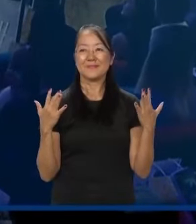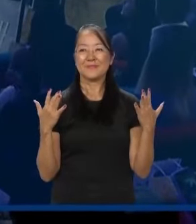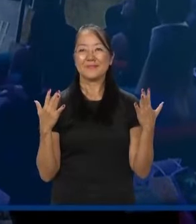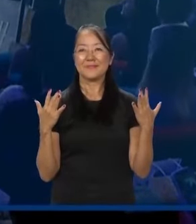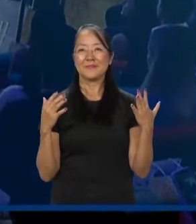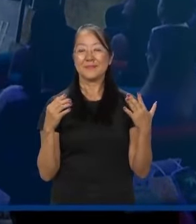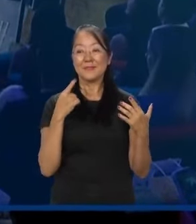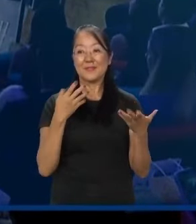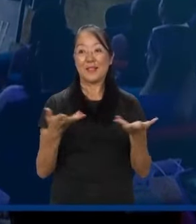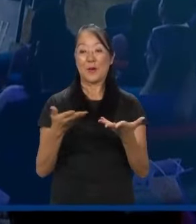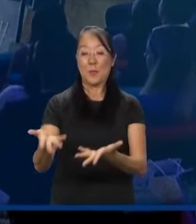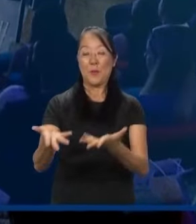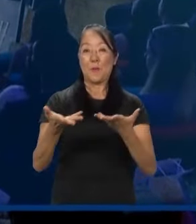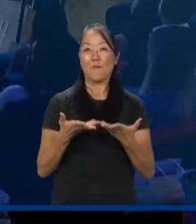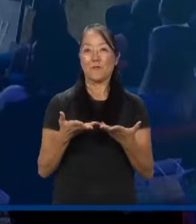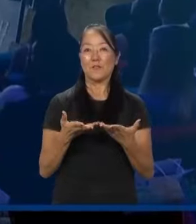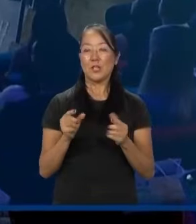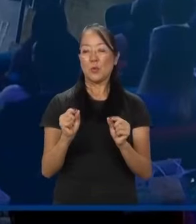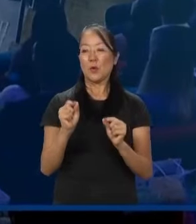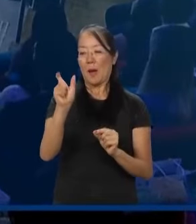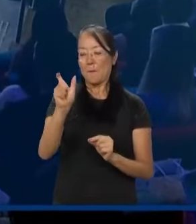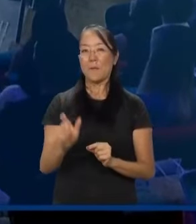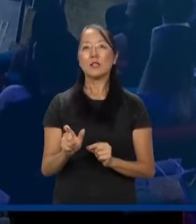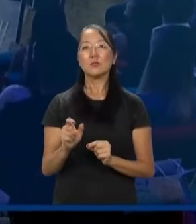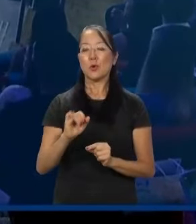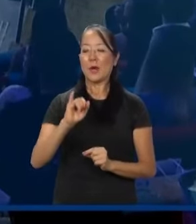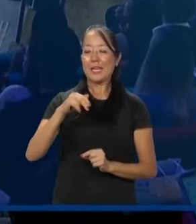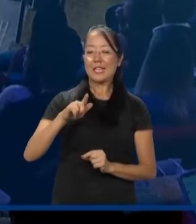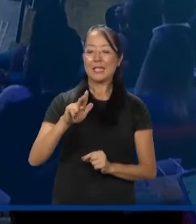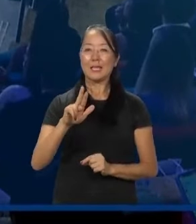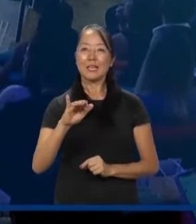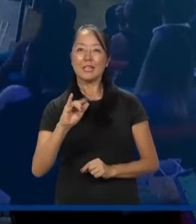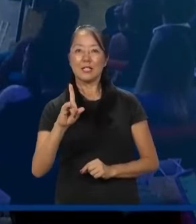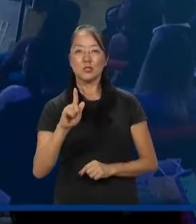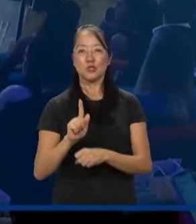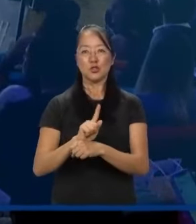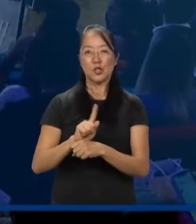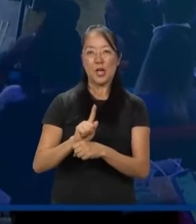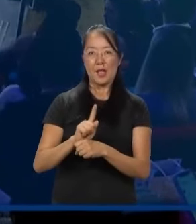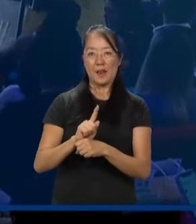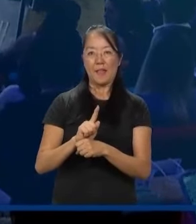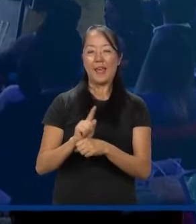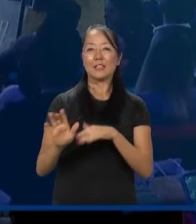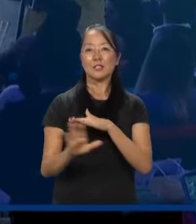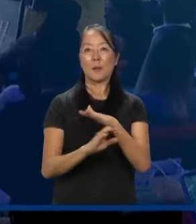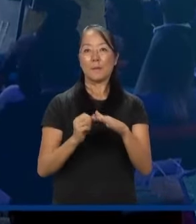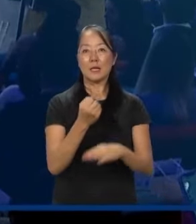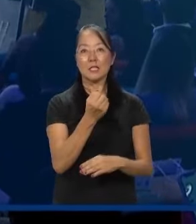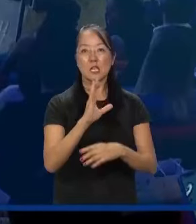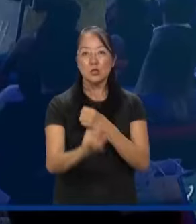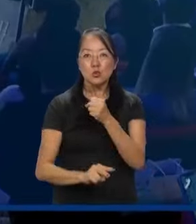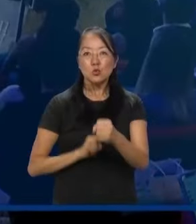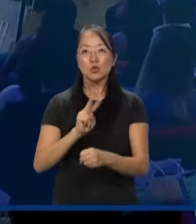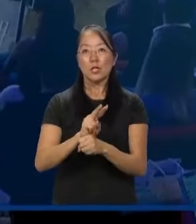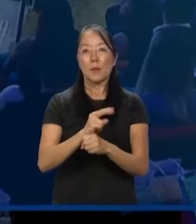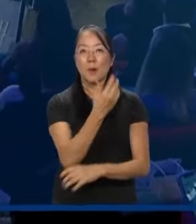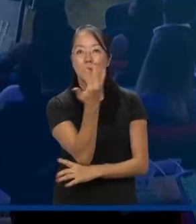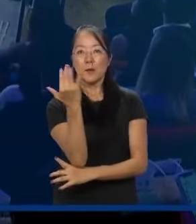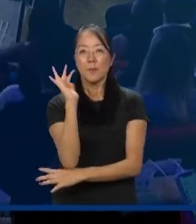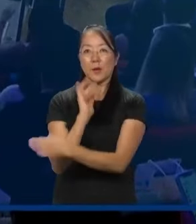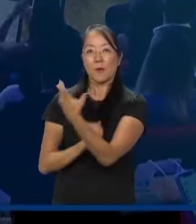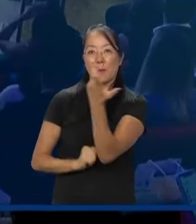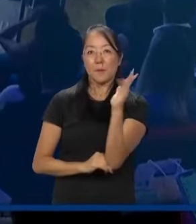E eu convido aqui à frente para recebê-la a Ingrid Sica, gerente corporativa de sustentabilidade e meio ambiente. E para entregar essa